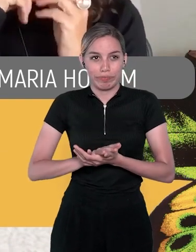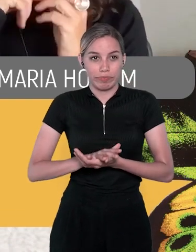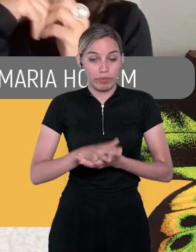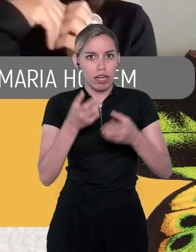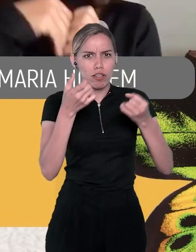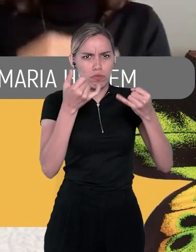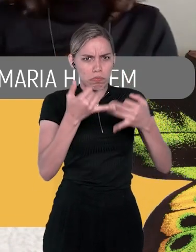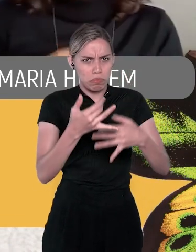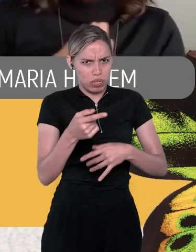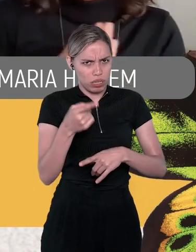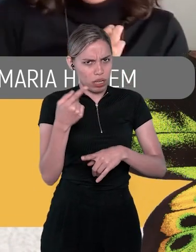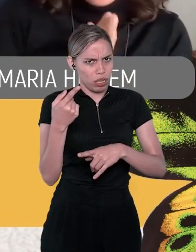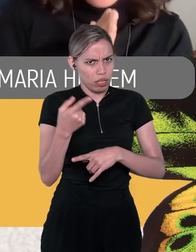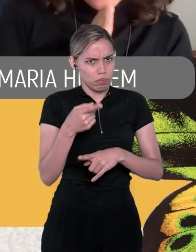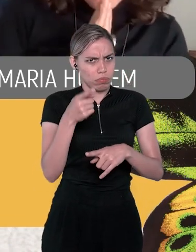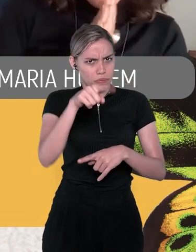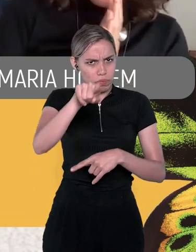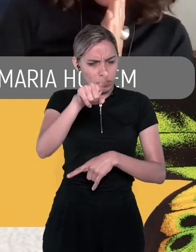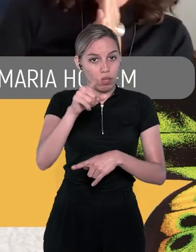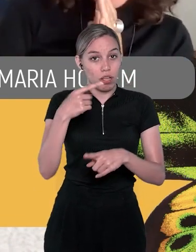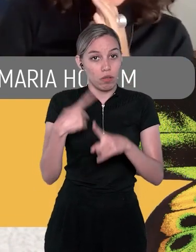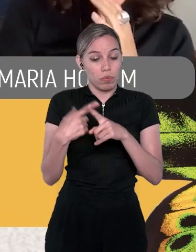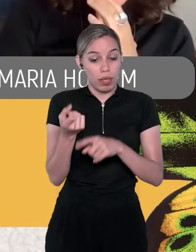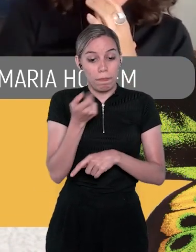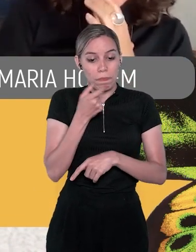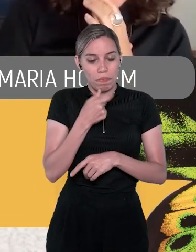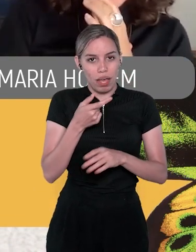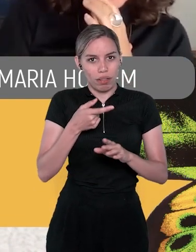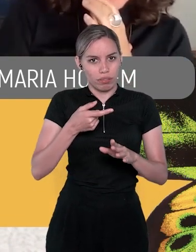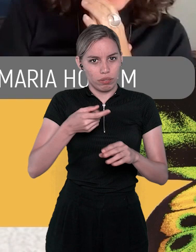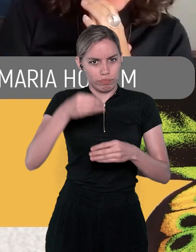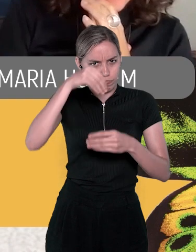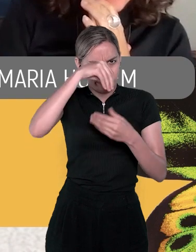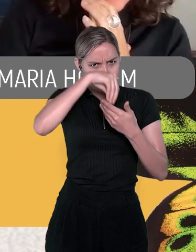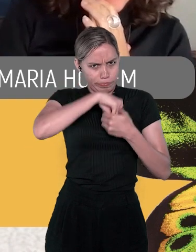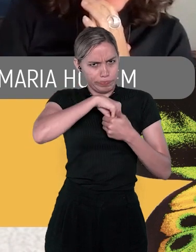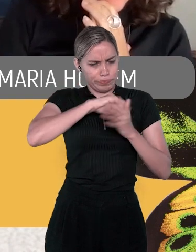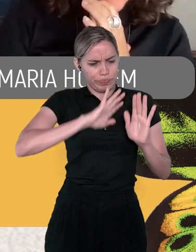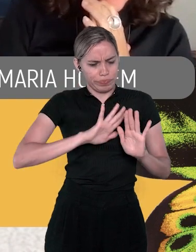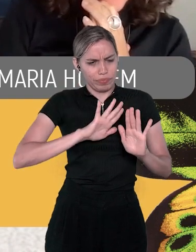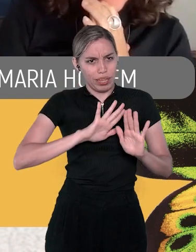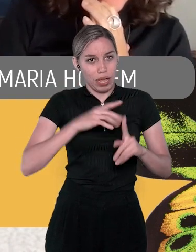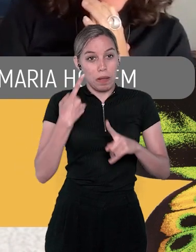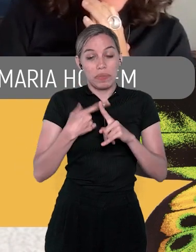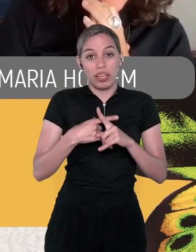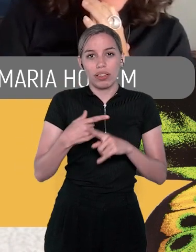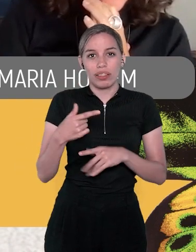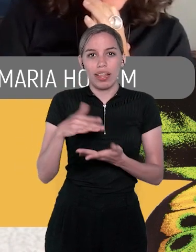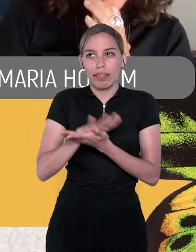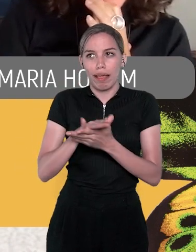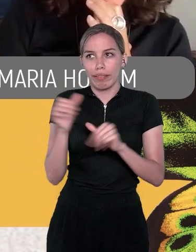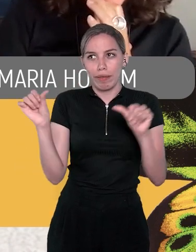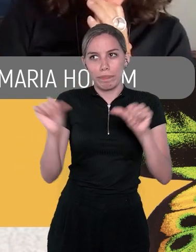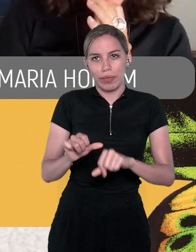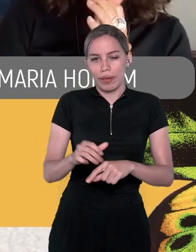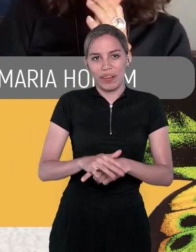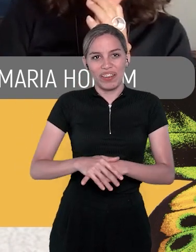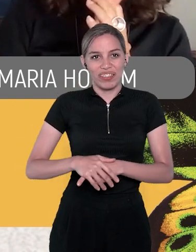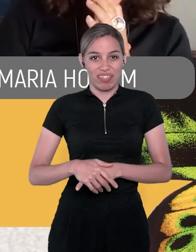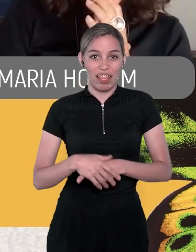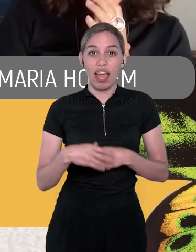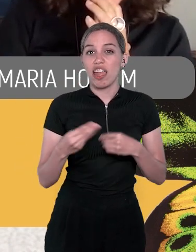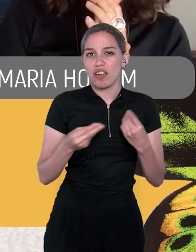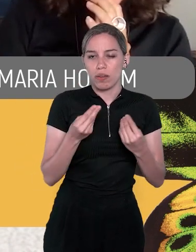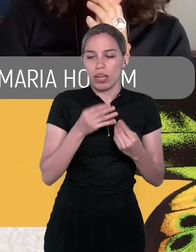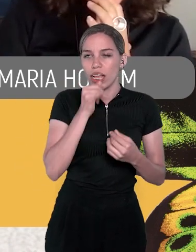Porque Gente, não explicando para vocês que estão ouvindo a piadinha interna aqui, porque antes de gravar, aliás, não tem nada pior no mundo que você começar uma gravação com a pessoa